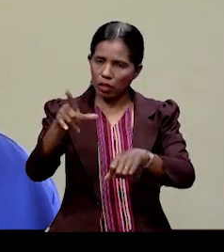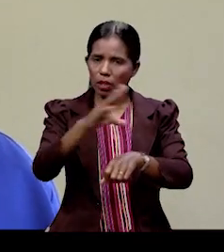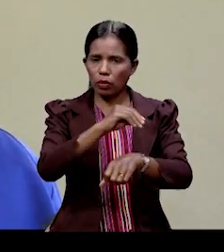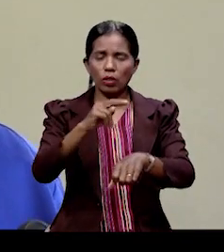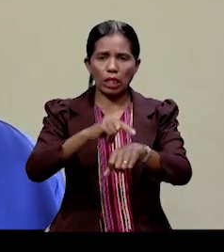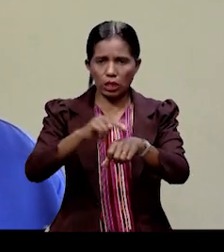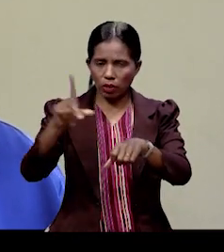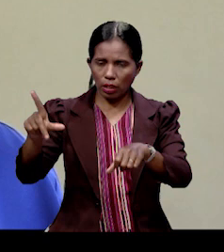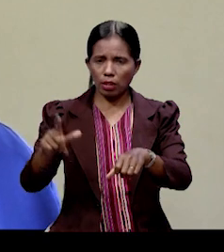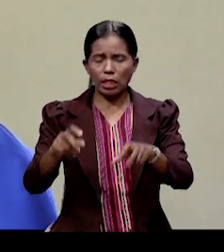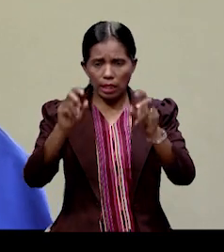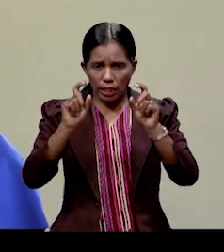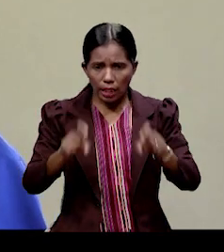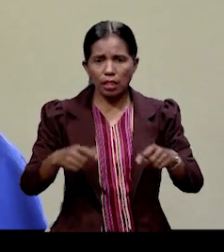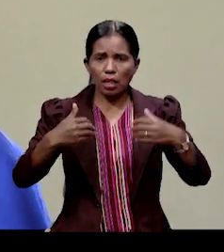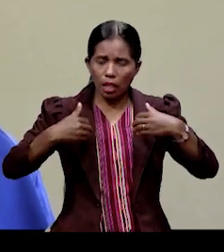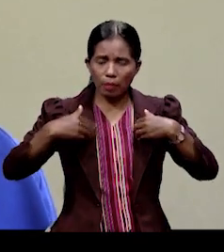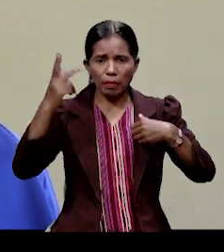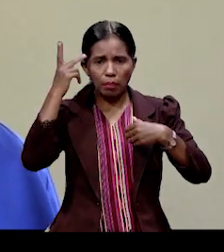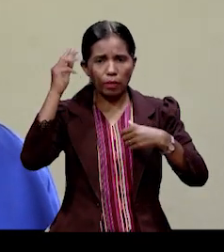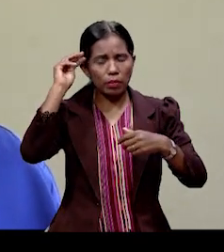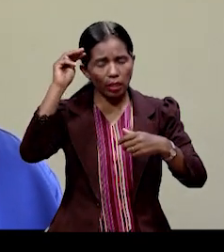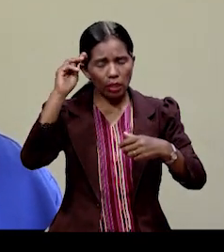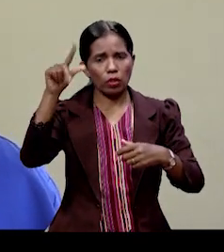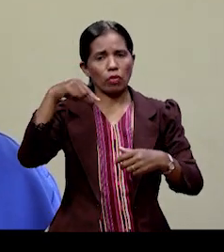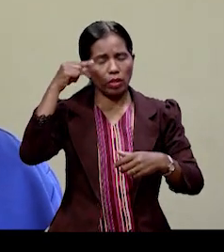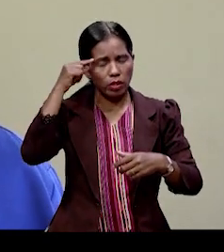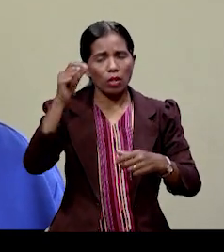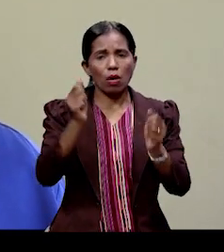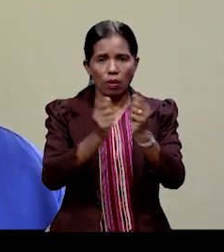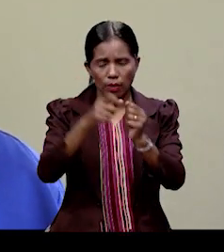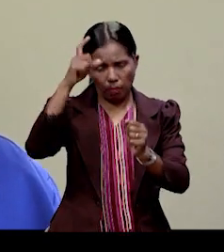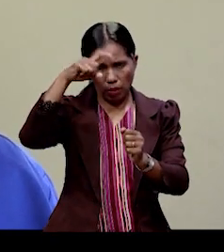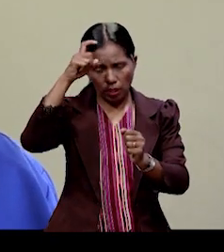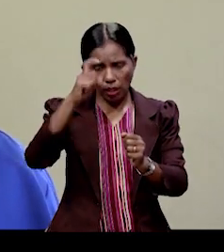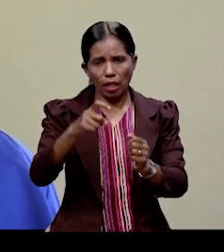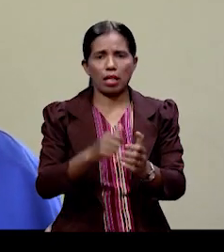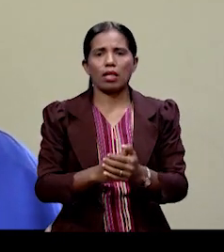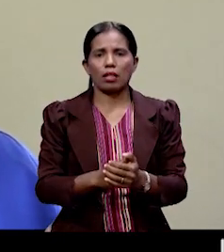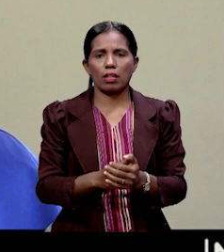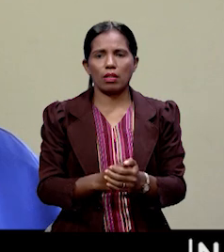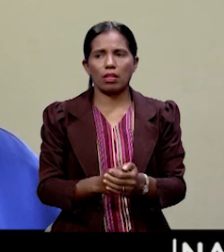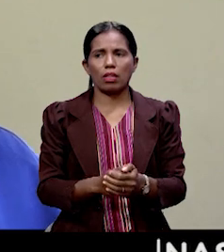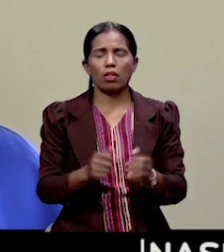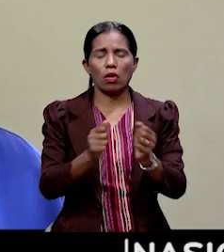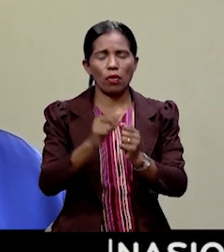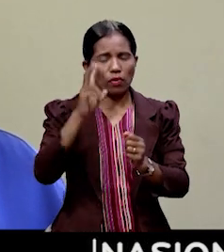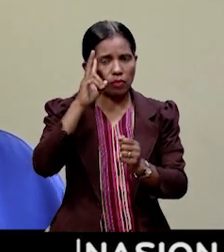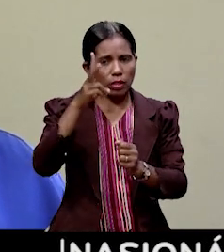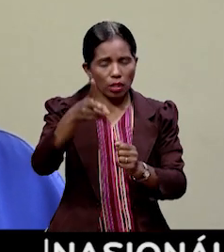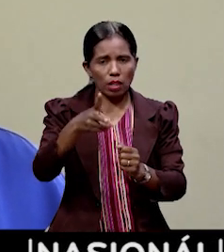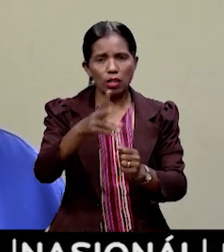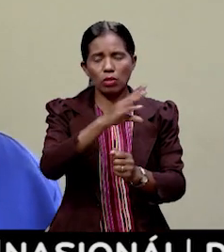Tem que ir primeiro-ministro do governo da matenek com maioria absoluta. Visão,